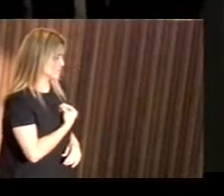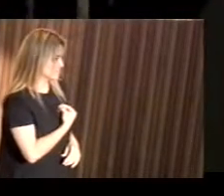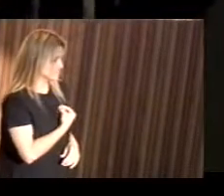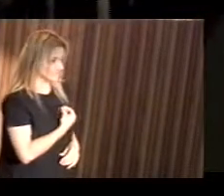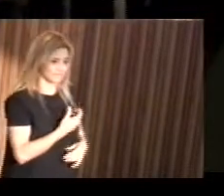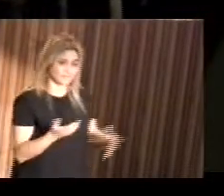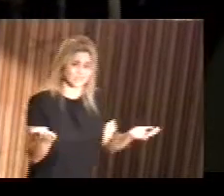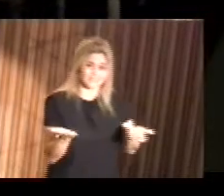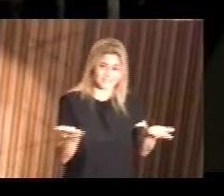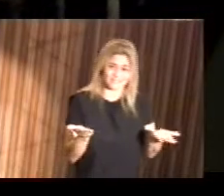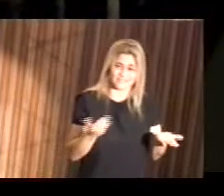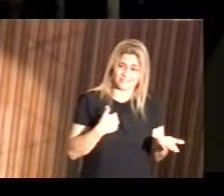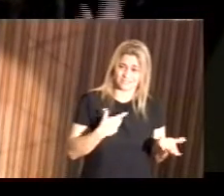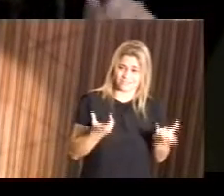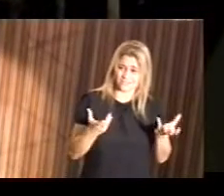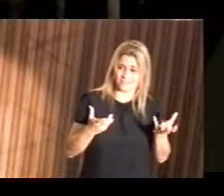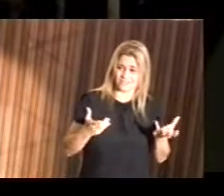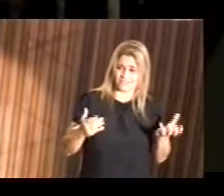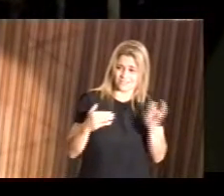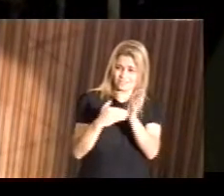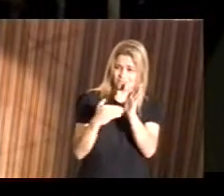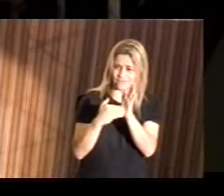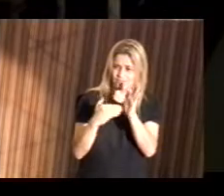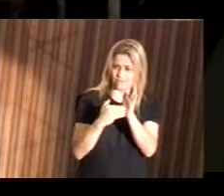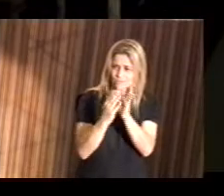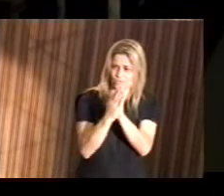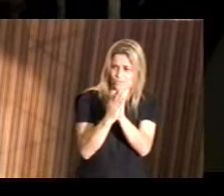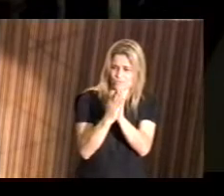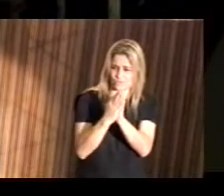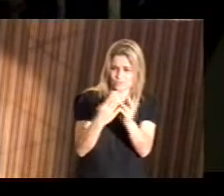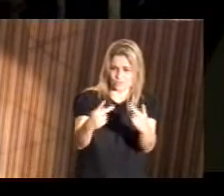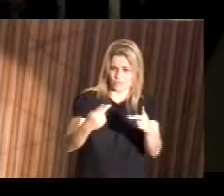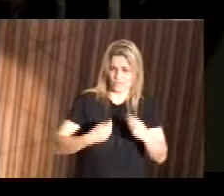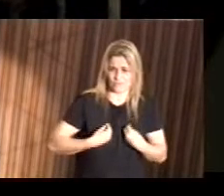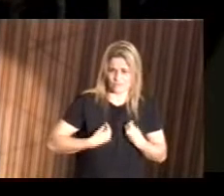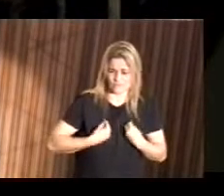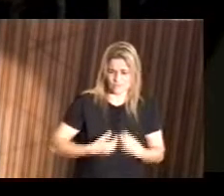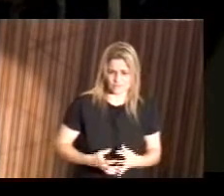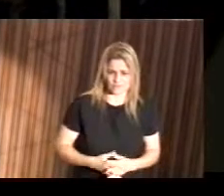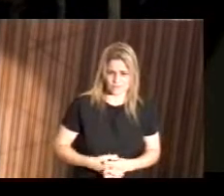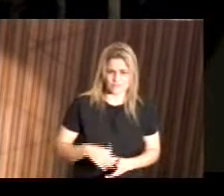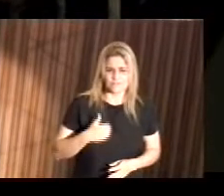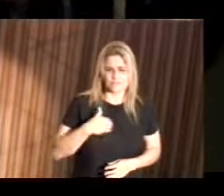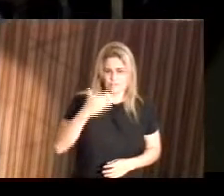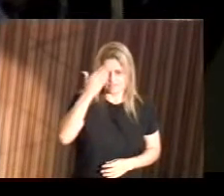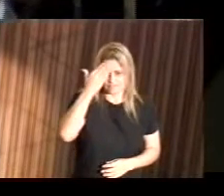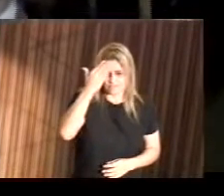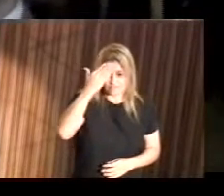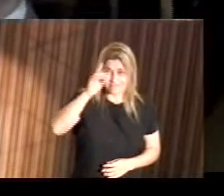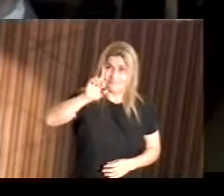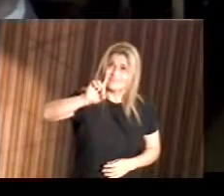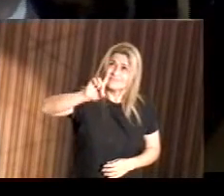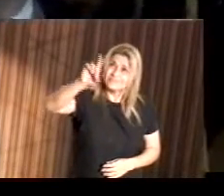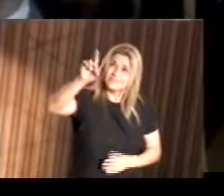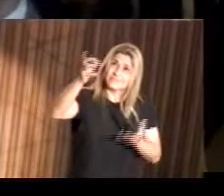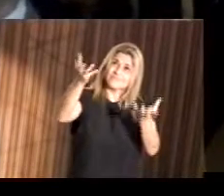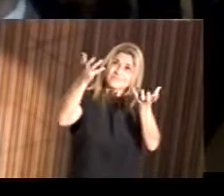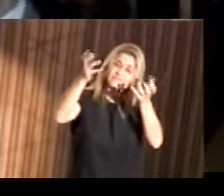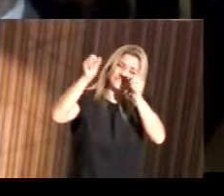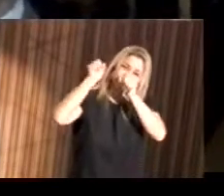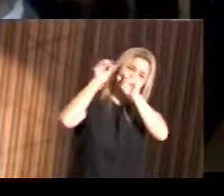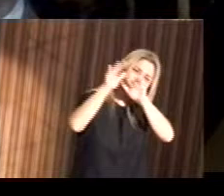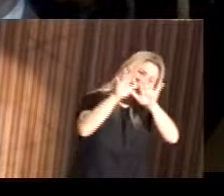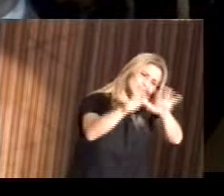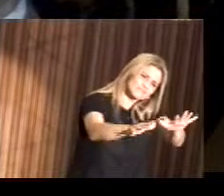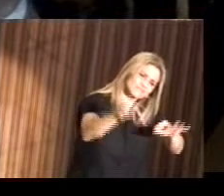eu queria terminar essa meditação orando com você. Porque eu sei que Deus está derramando